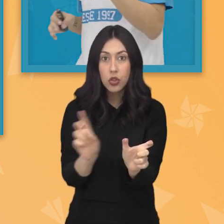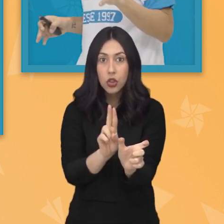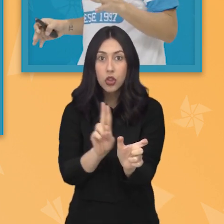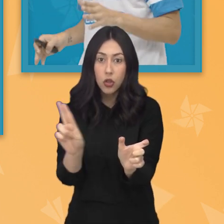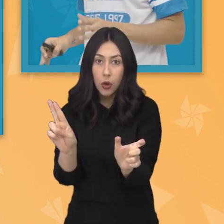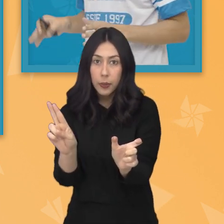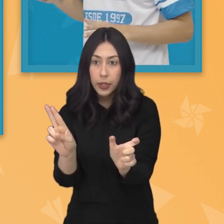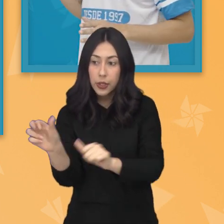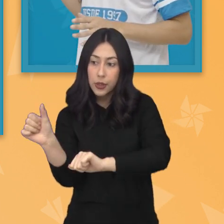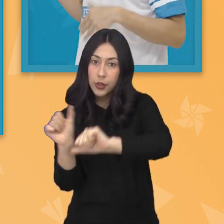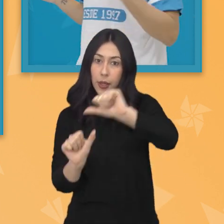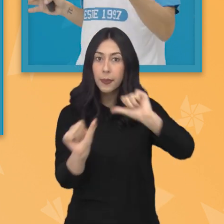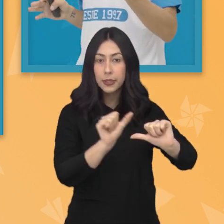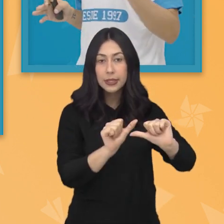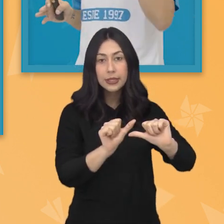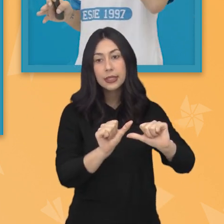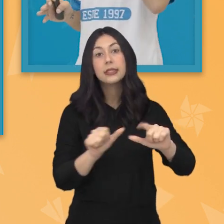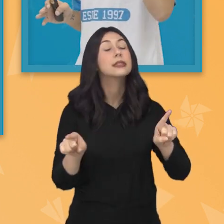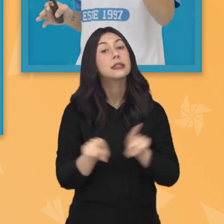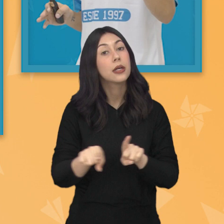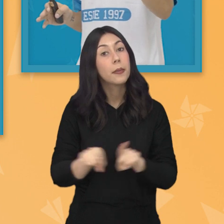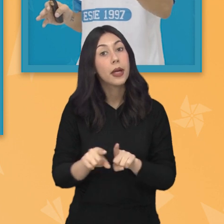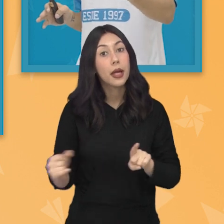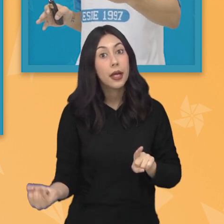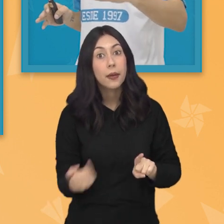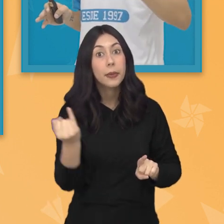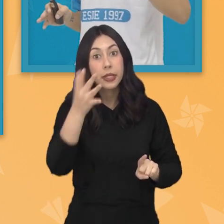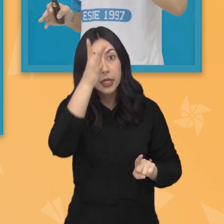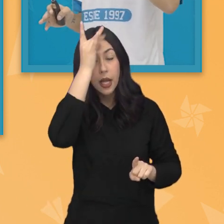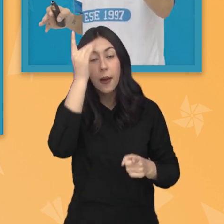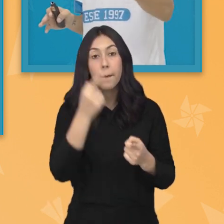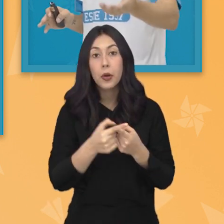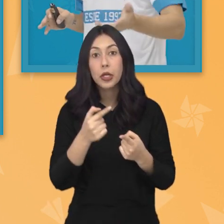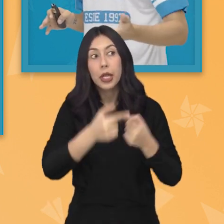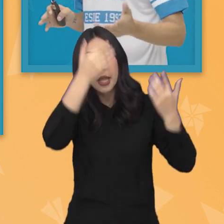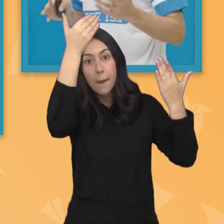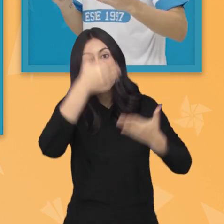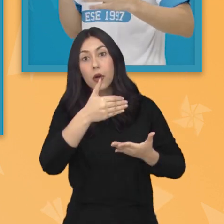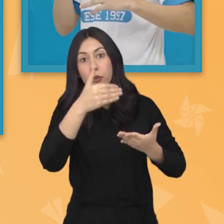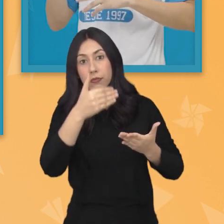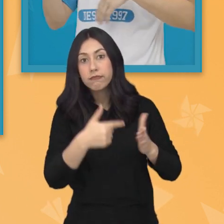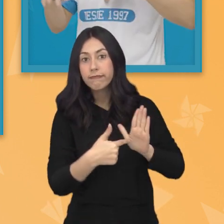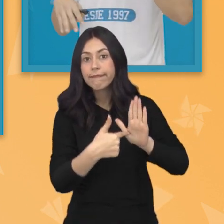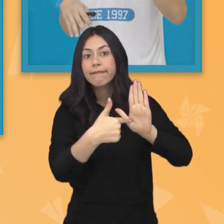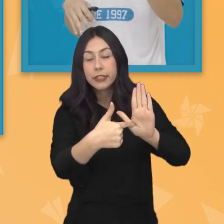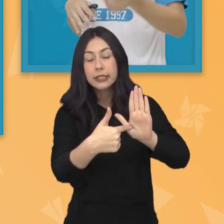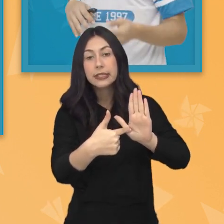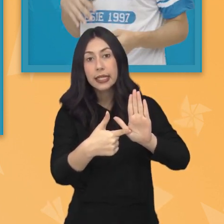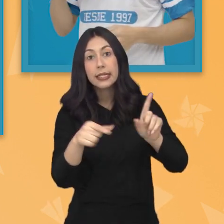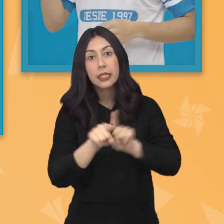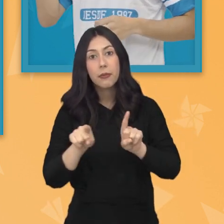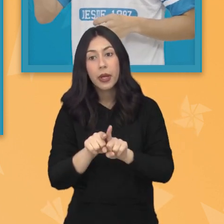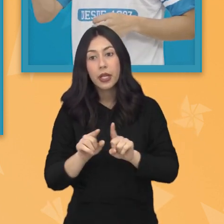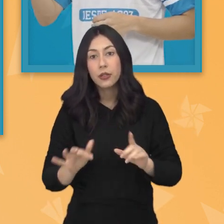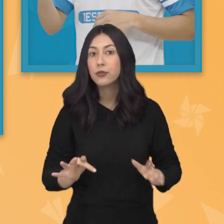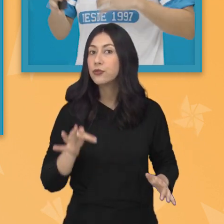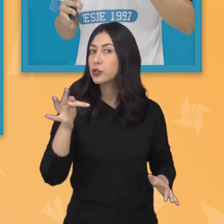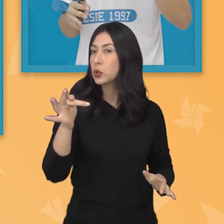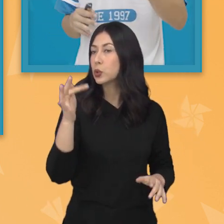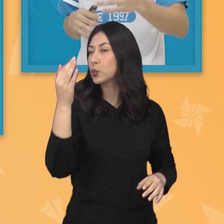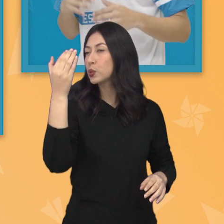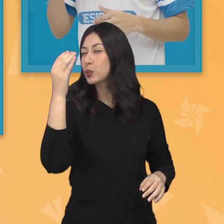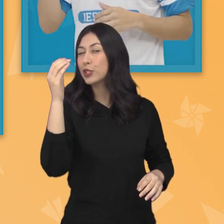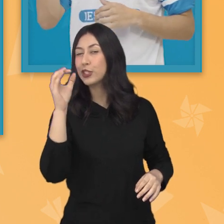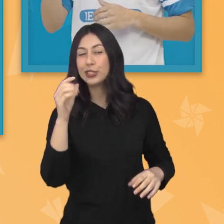estado para estado. Isso também é muito importante porque cai em várias provas e também é muito importante para vocês também, como futuros